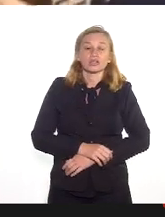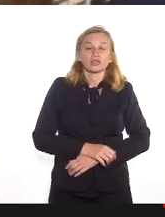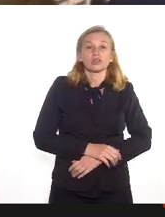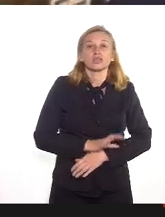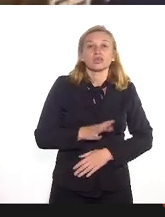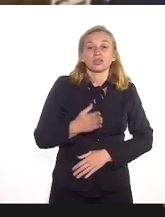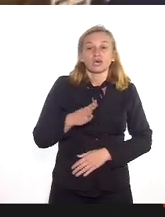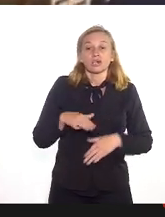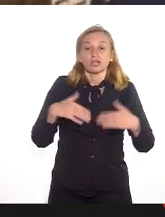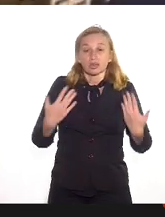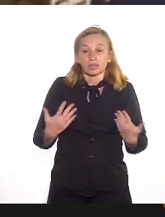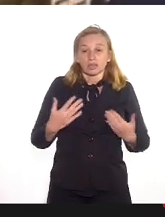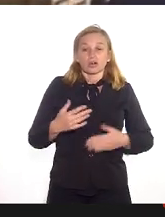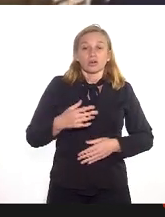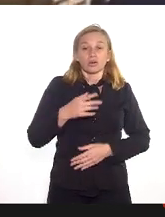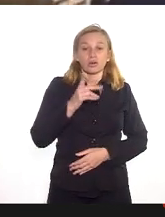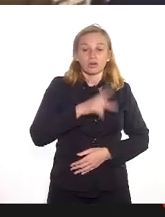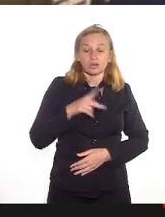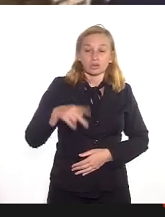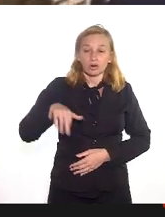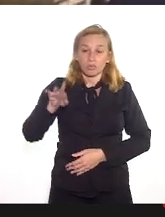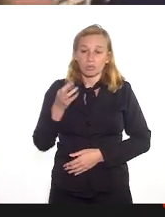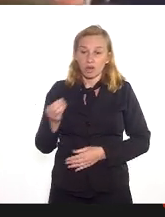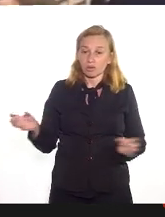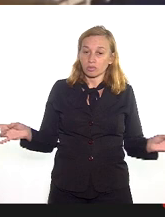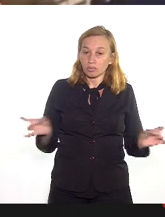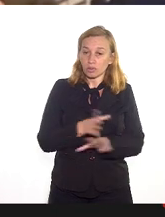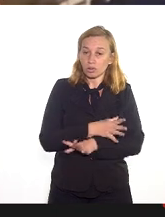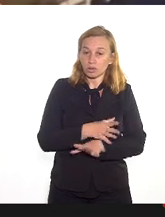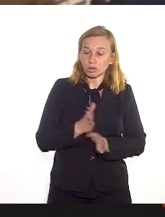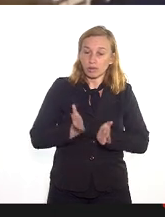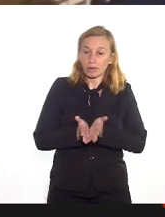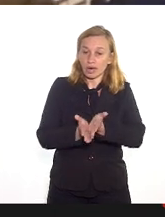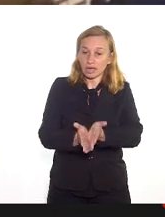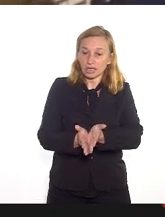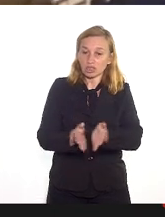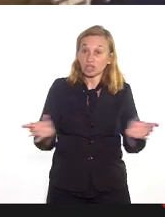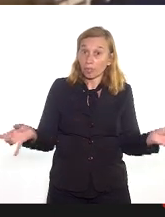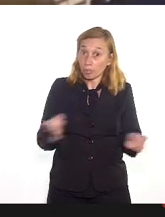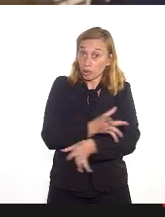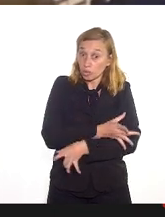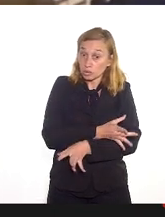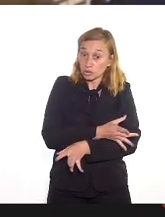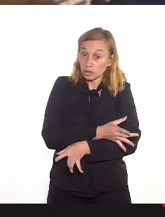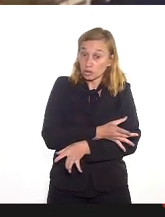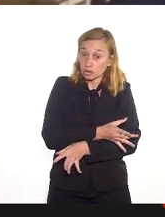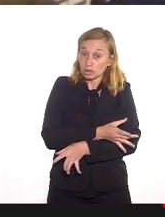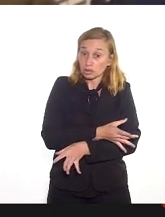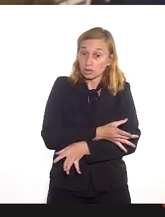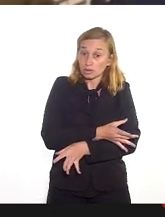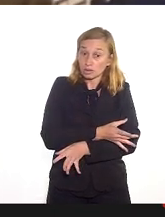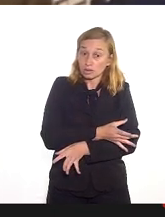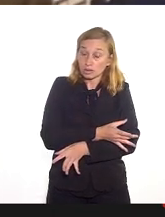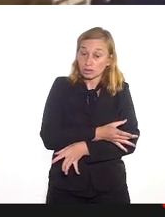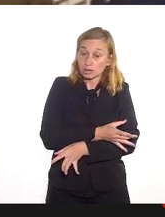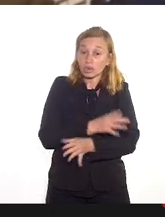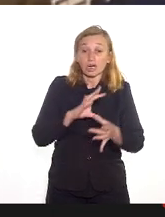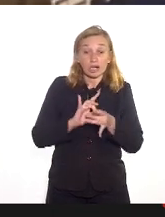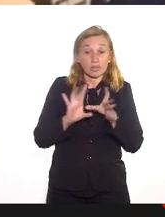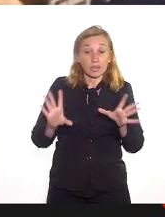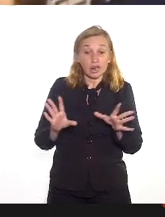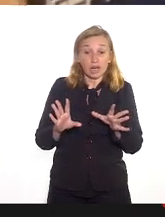doutor Marozoli, nós estamos prontos, temos um projeto, a Marinha está pronta para liberar o que